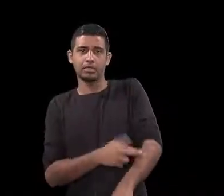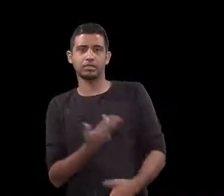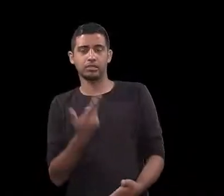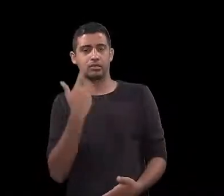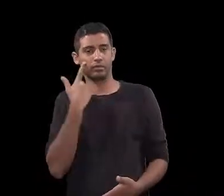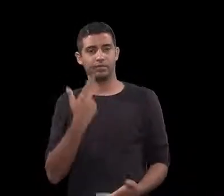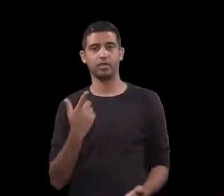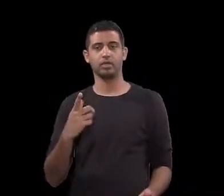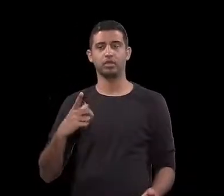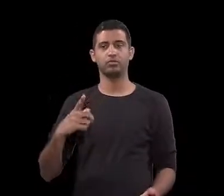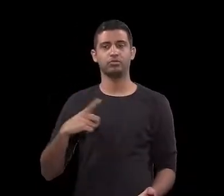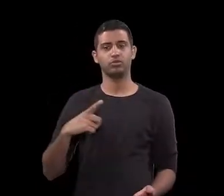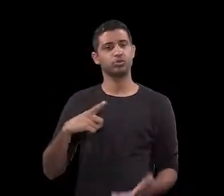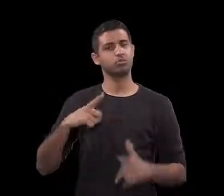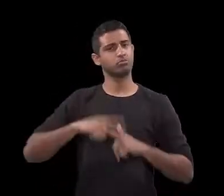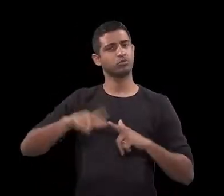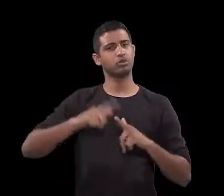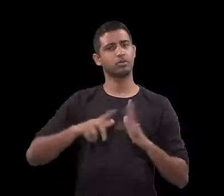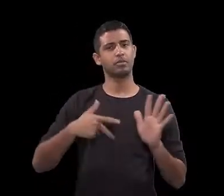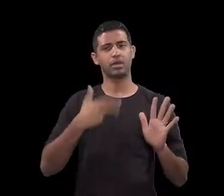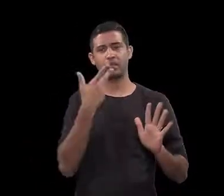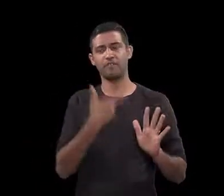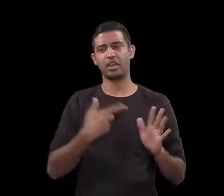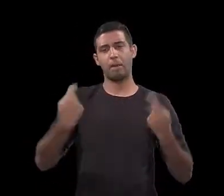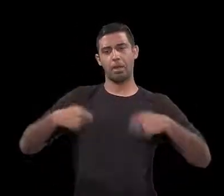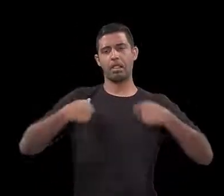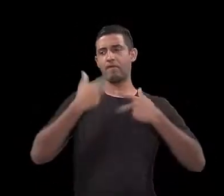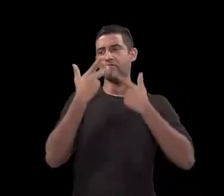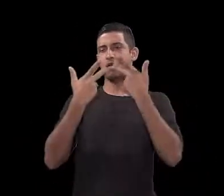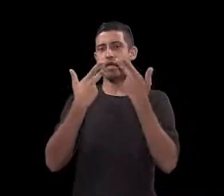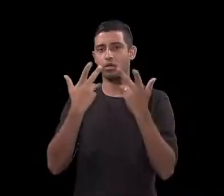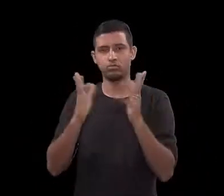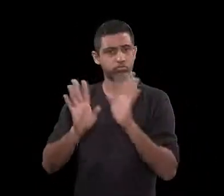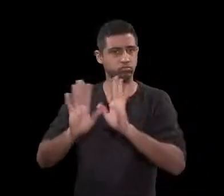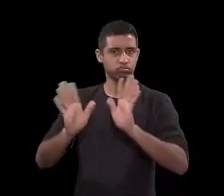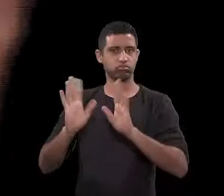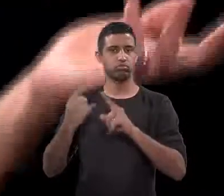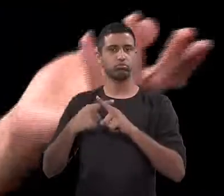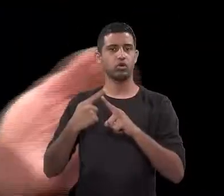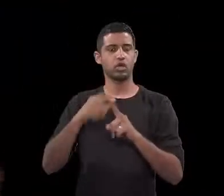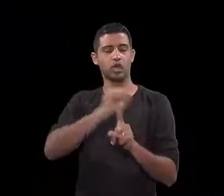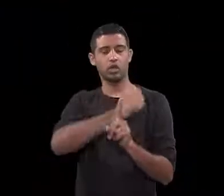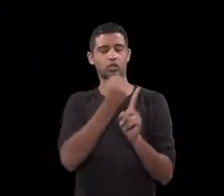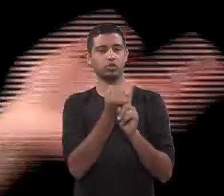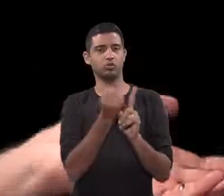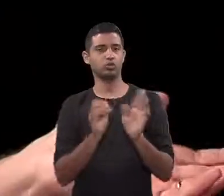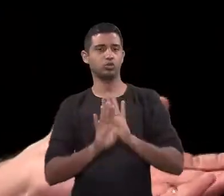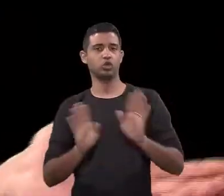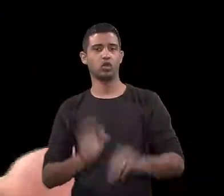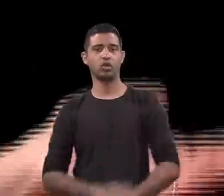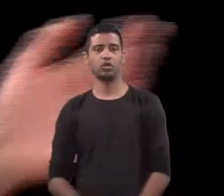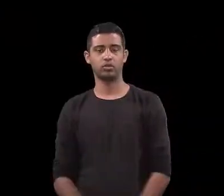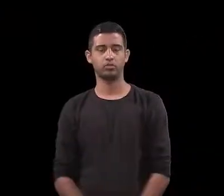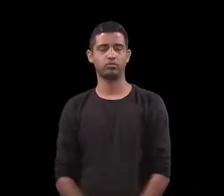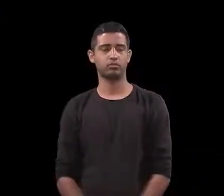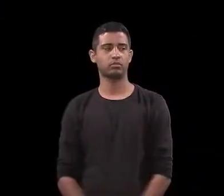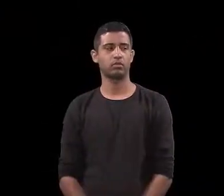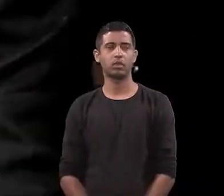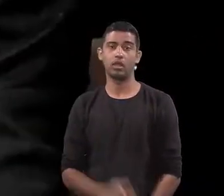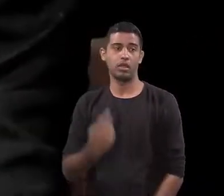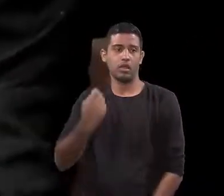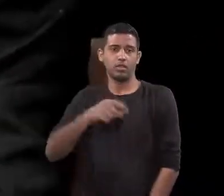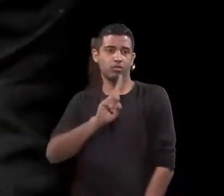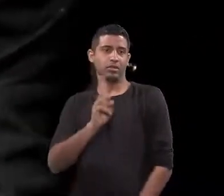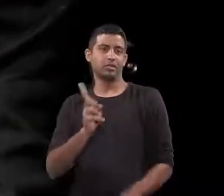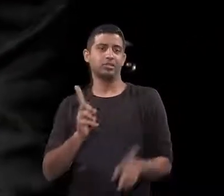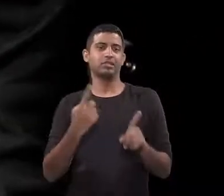racial foi tratada como uma coisa que não era necessária falar, porque no socialismo ia se resolver sozinho. Mais do que